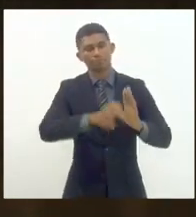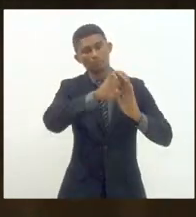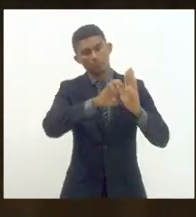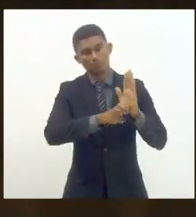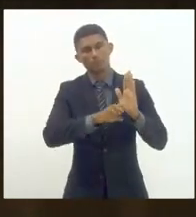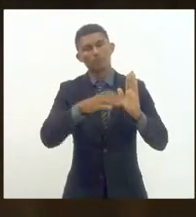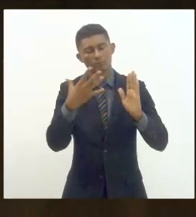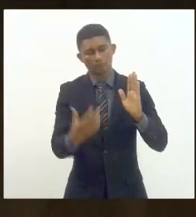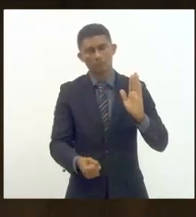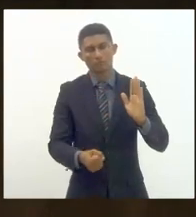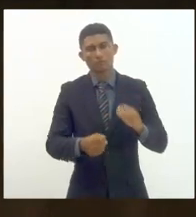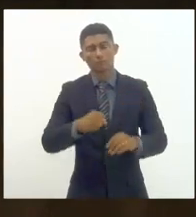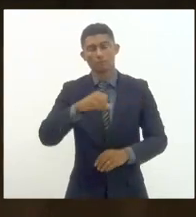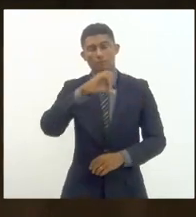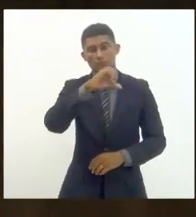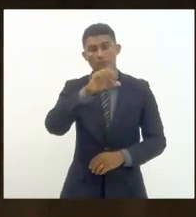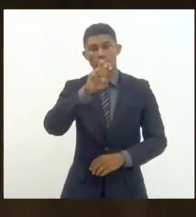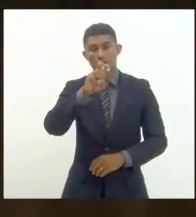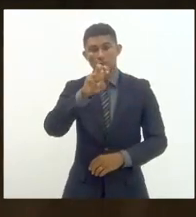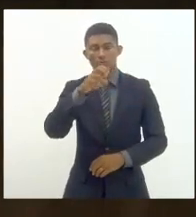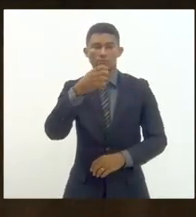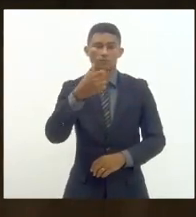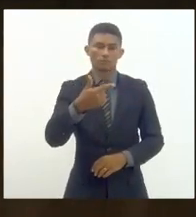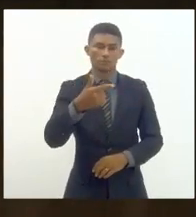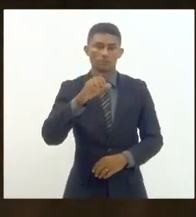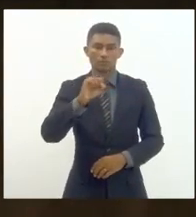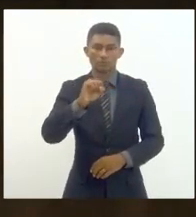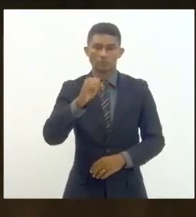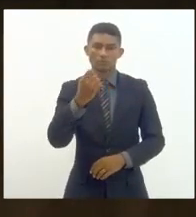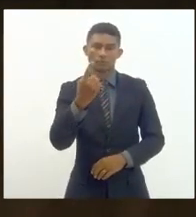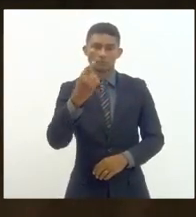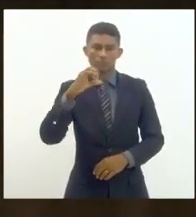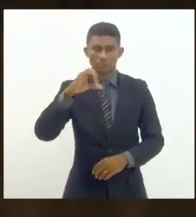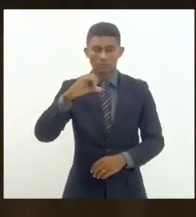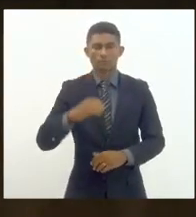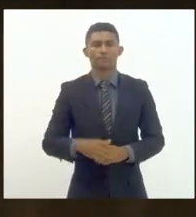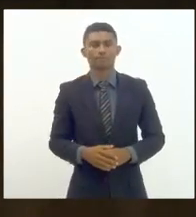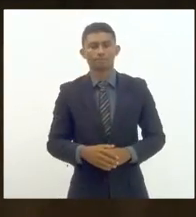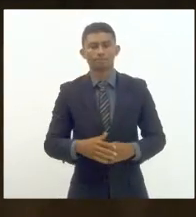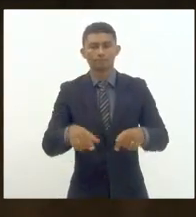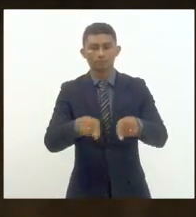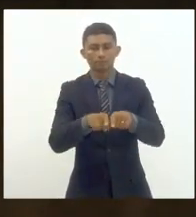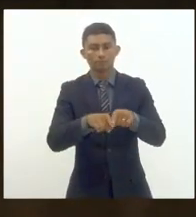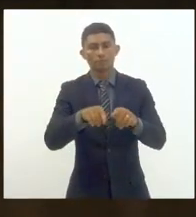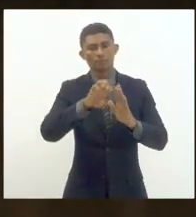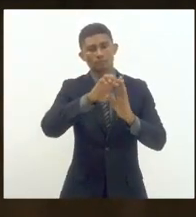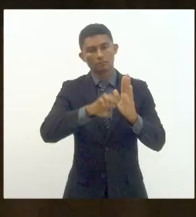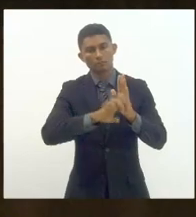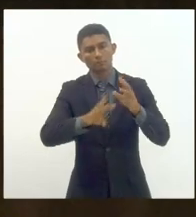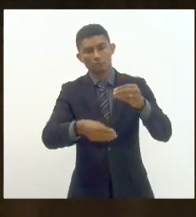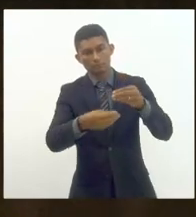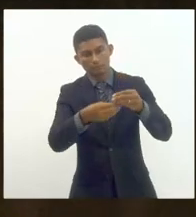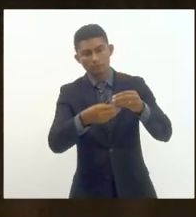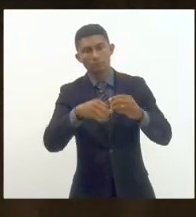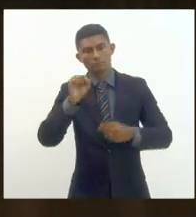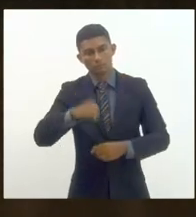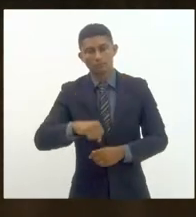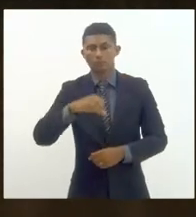emendas número 95, 28 e 19. Favorável com subemendas e emendas